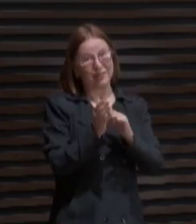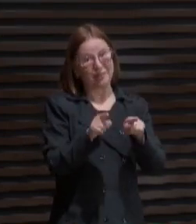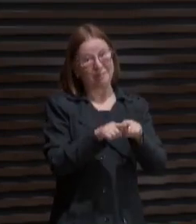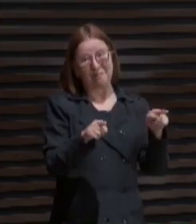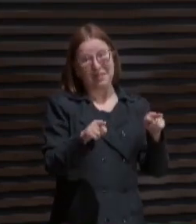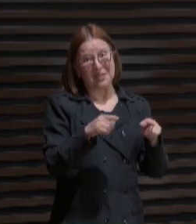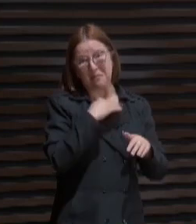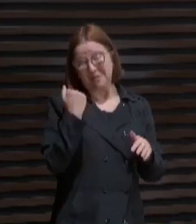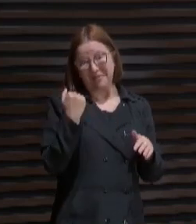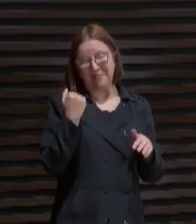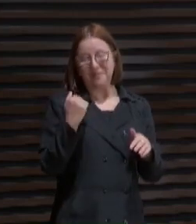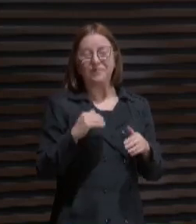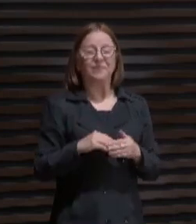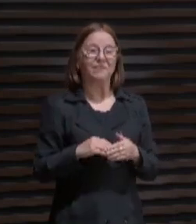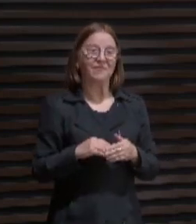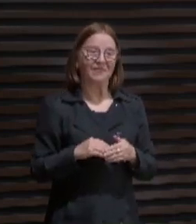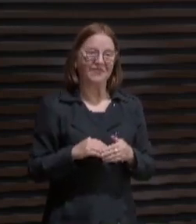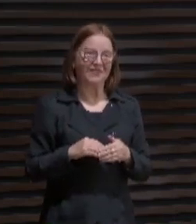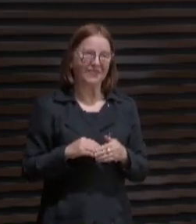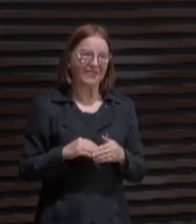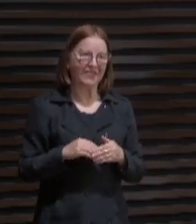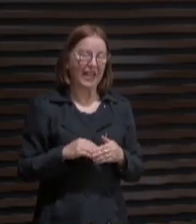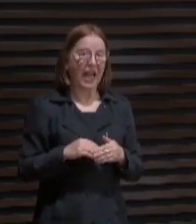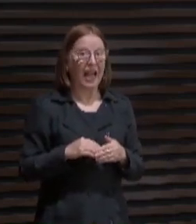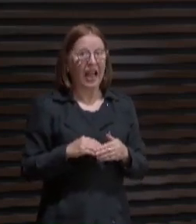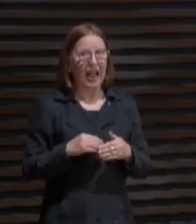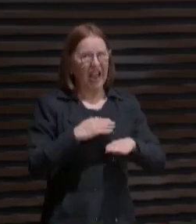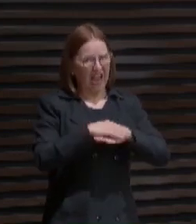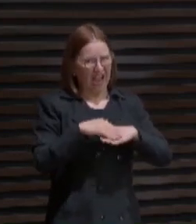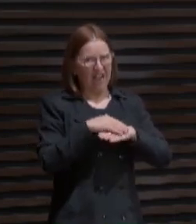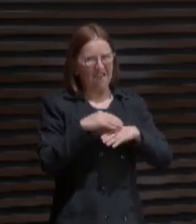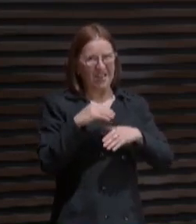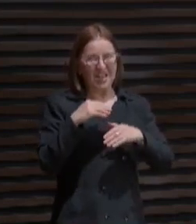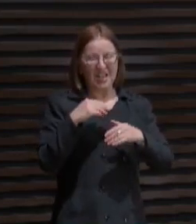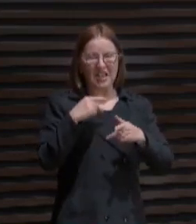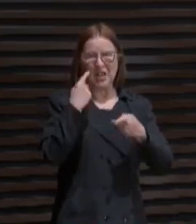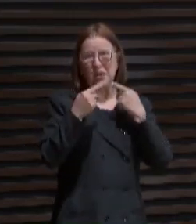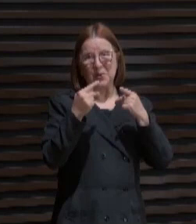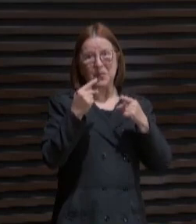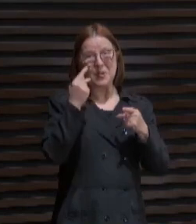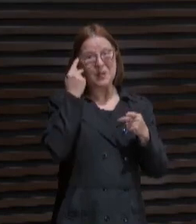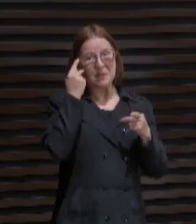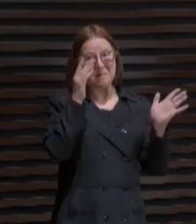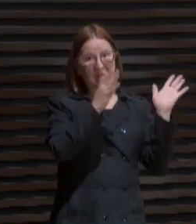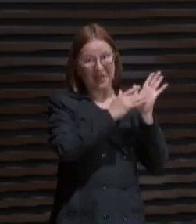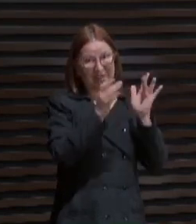aí, eles contam para Jesus, olha a nossa falta de fé aqui, né, entre